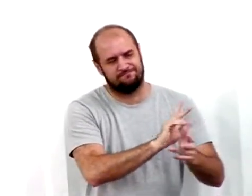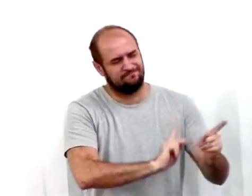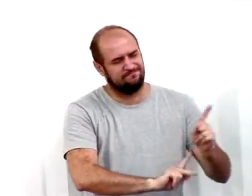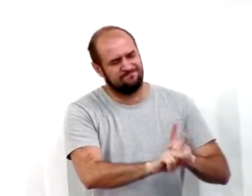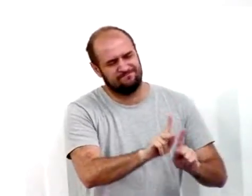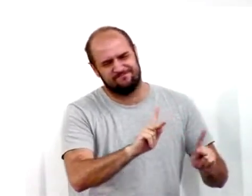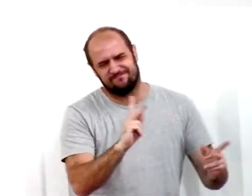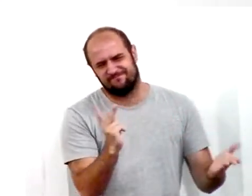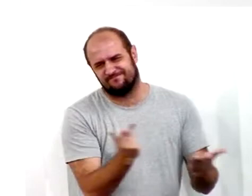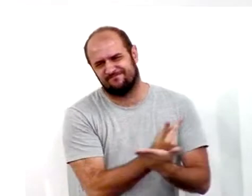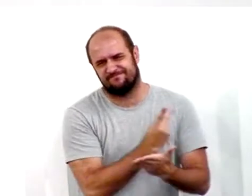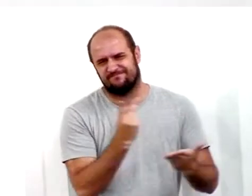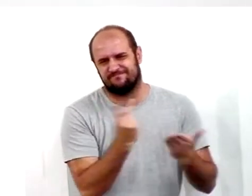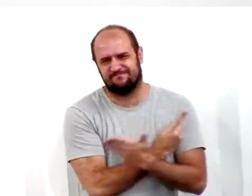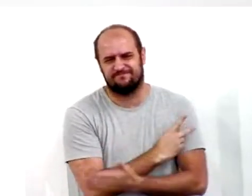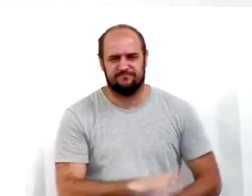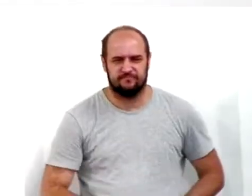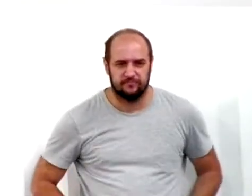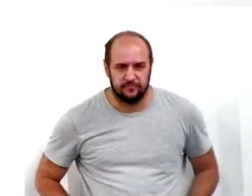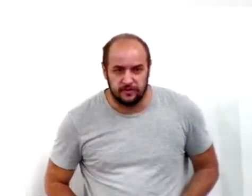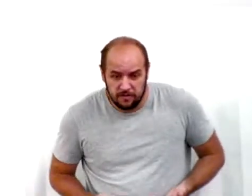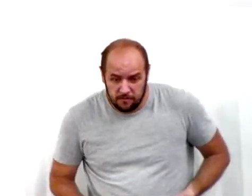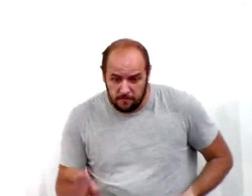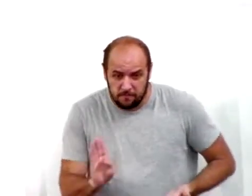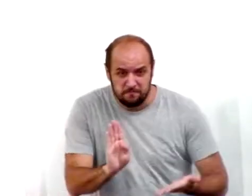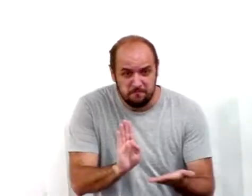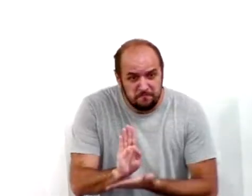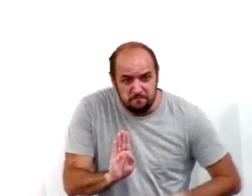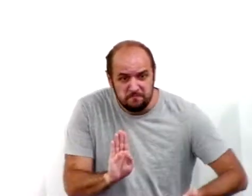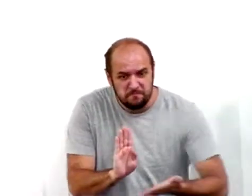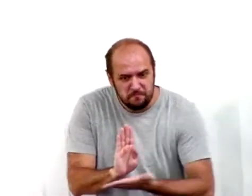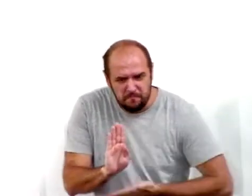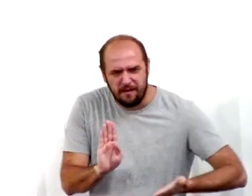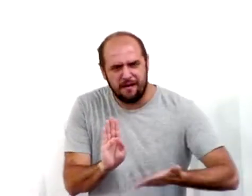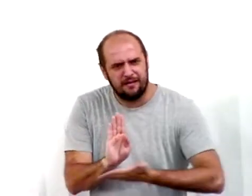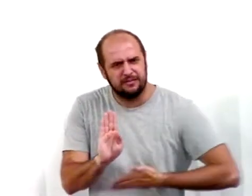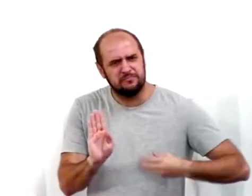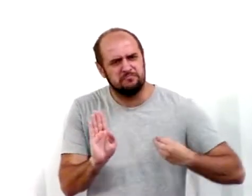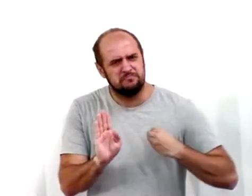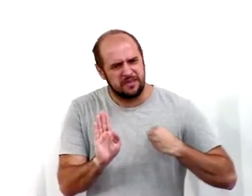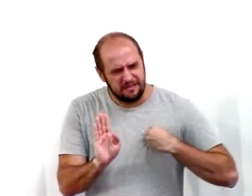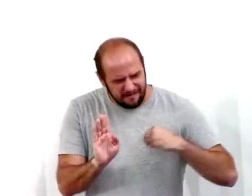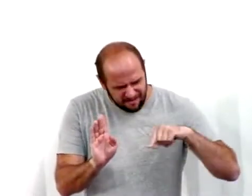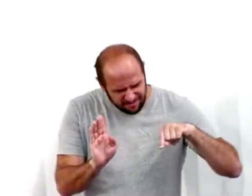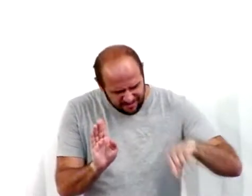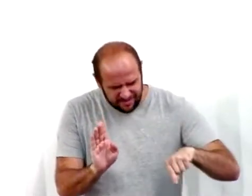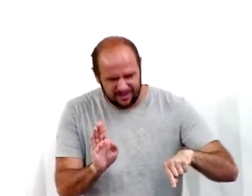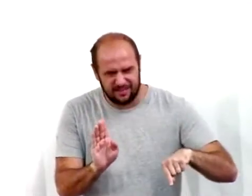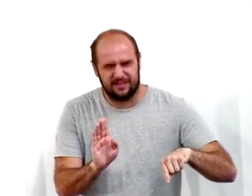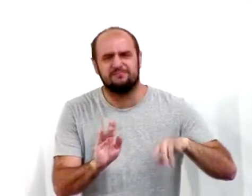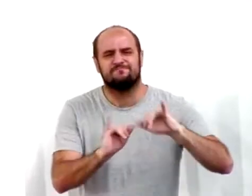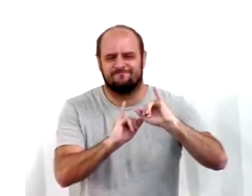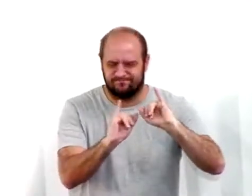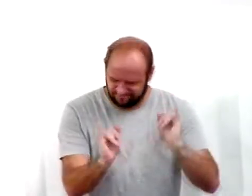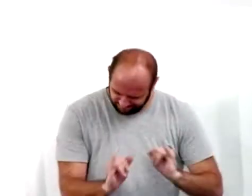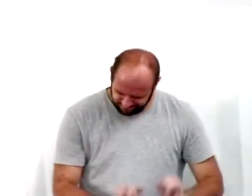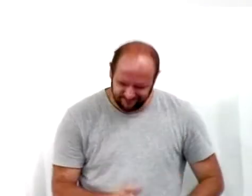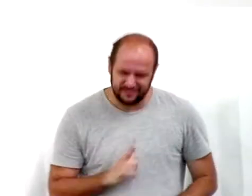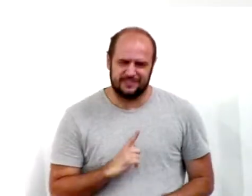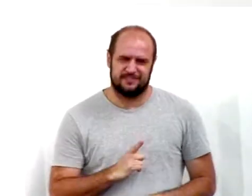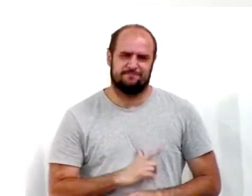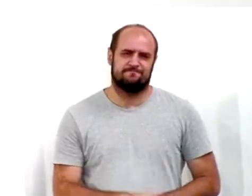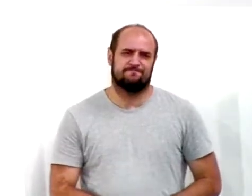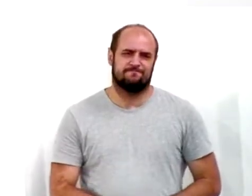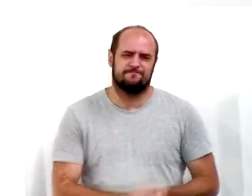Israel. E na base de todo o pecado do povo de Israel está a idolatria. Na base